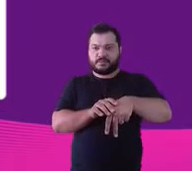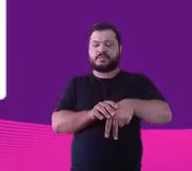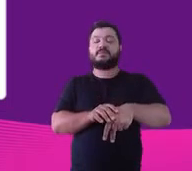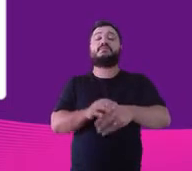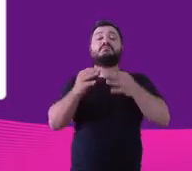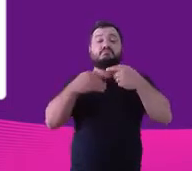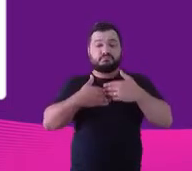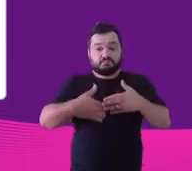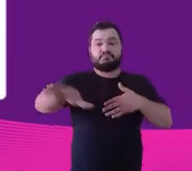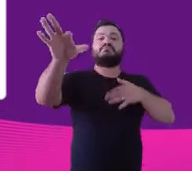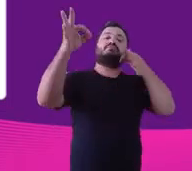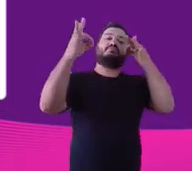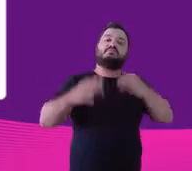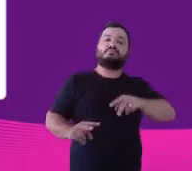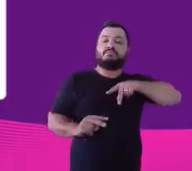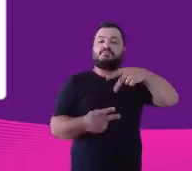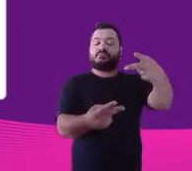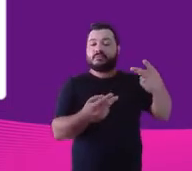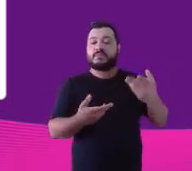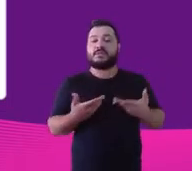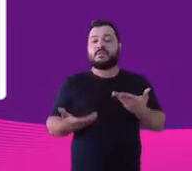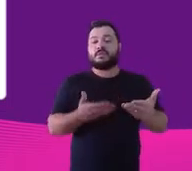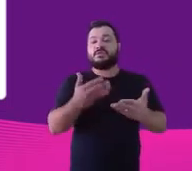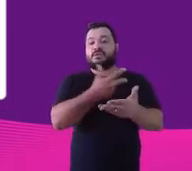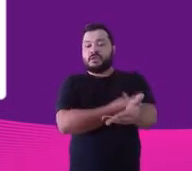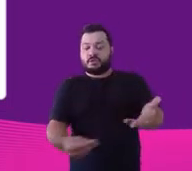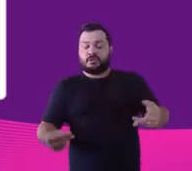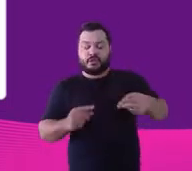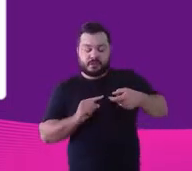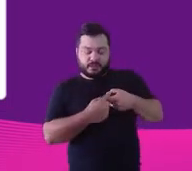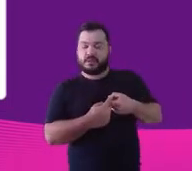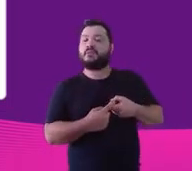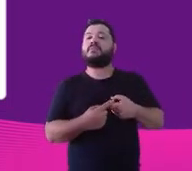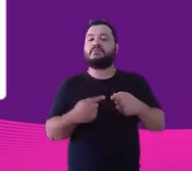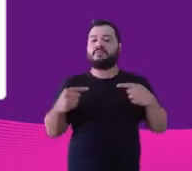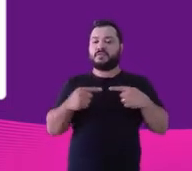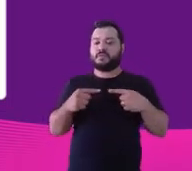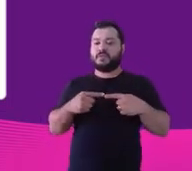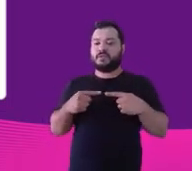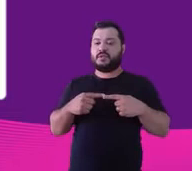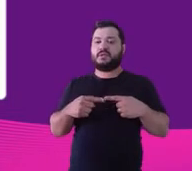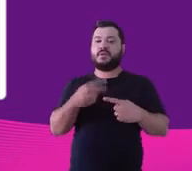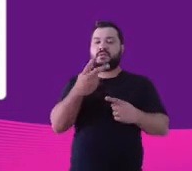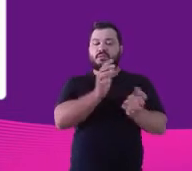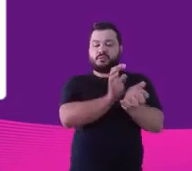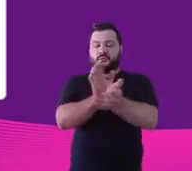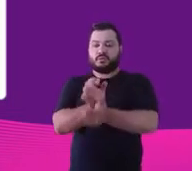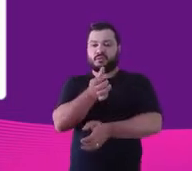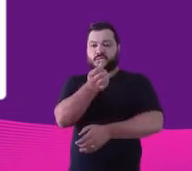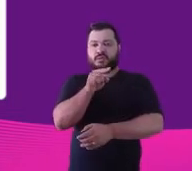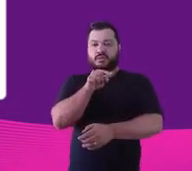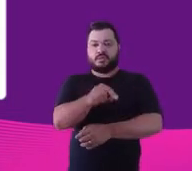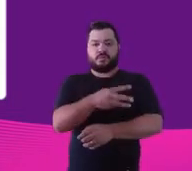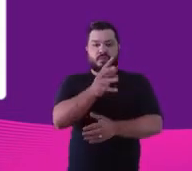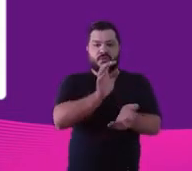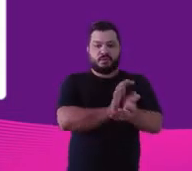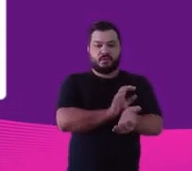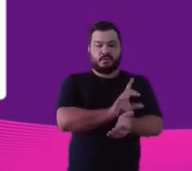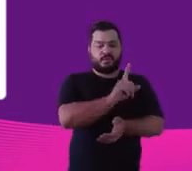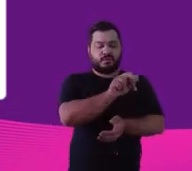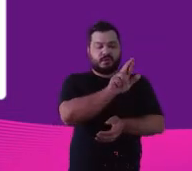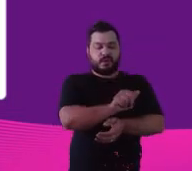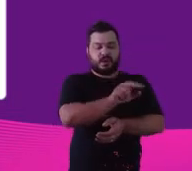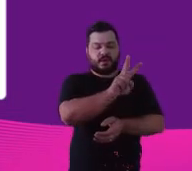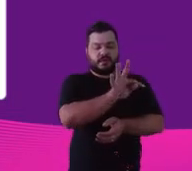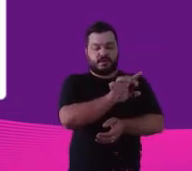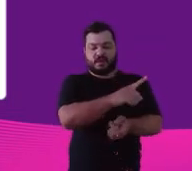forma adequada ao transplante EA mediana de coleta delas bastante nos 2 grupos 6.3 do grupo toda hora